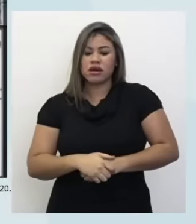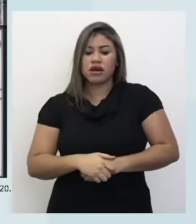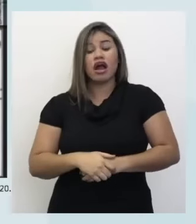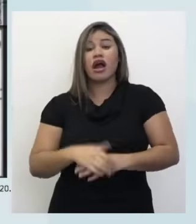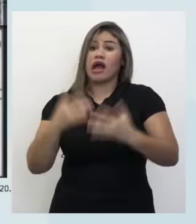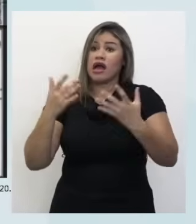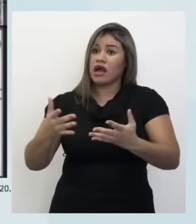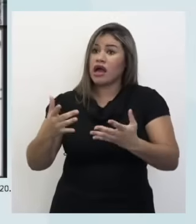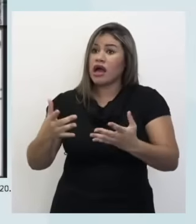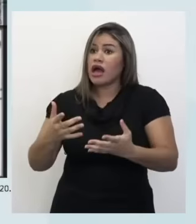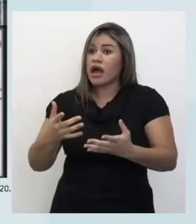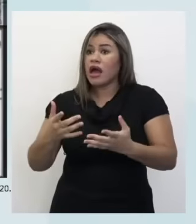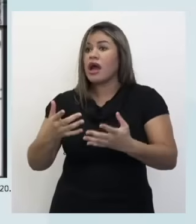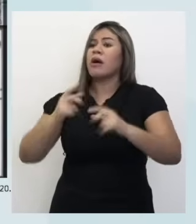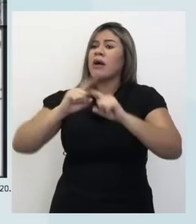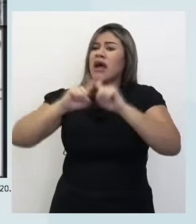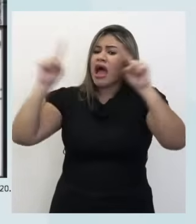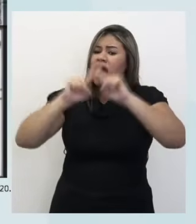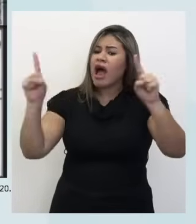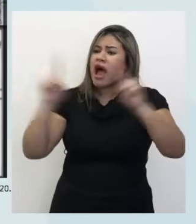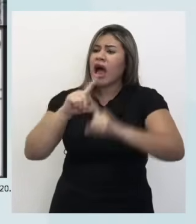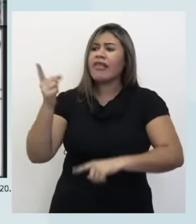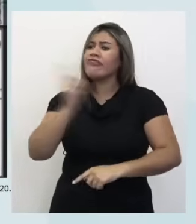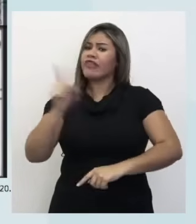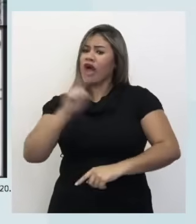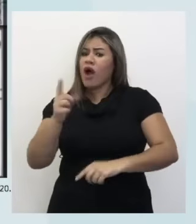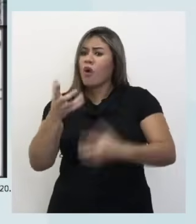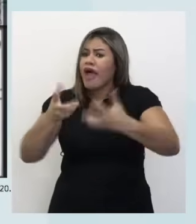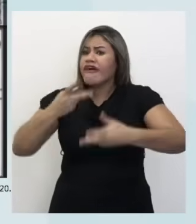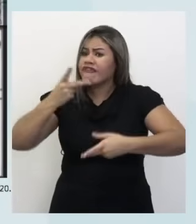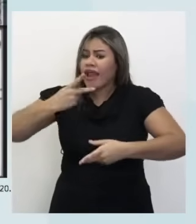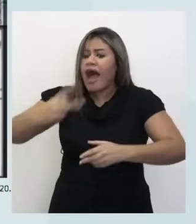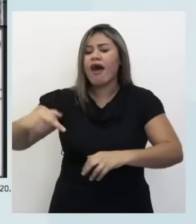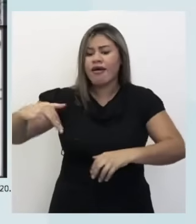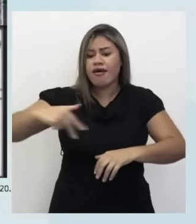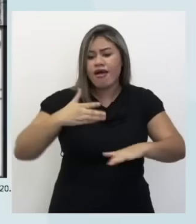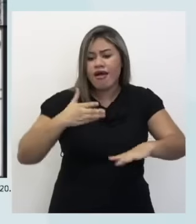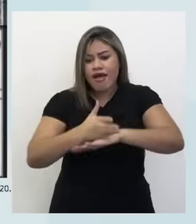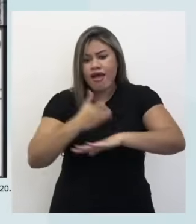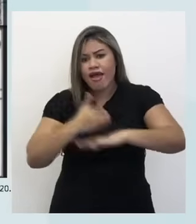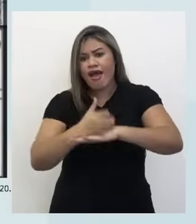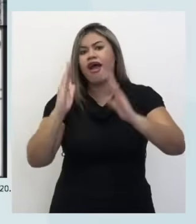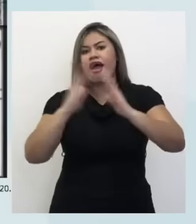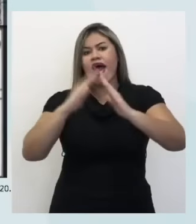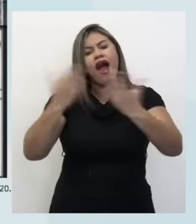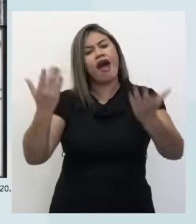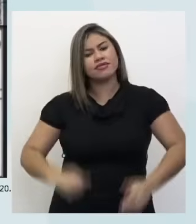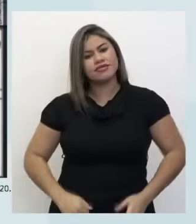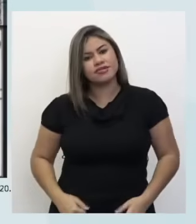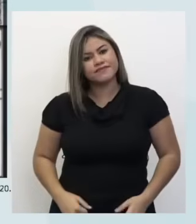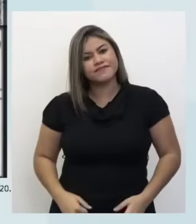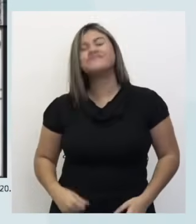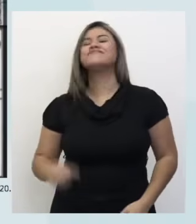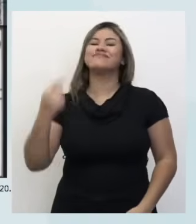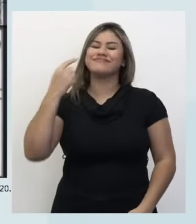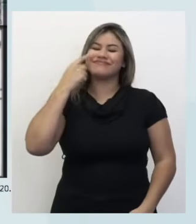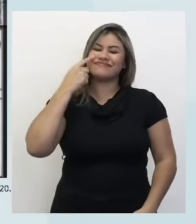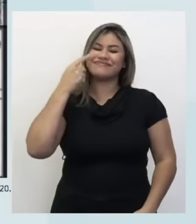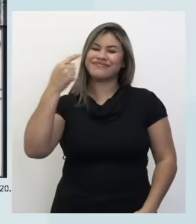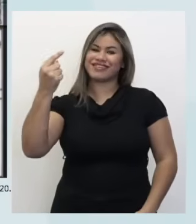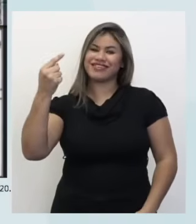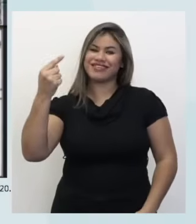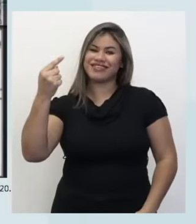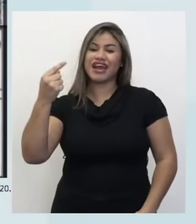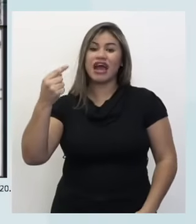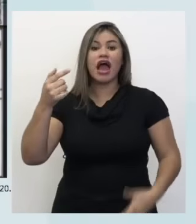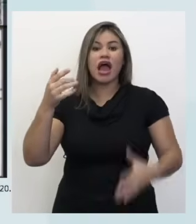dizer algo, venha até a sala. Olha bem atentamente essa tia, tem uma pegadinha aí, gente. Então, até a forma com que ela é construída